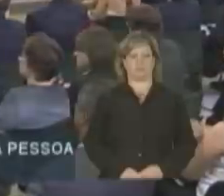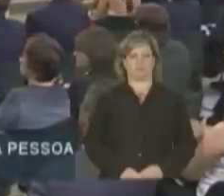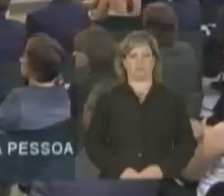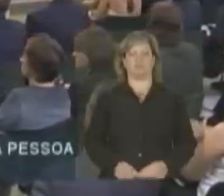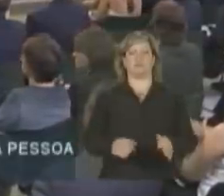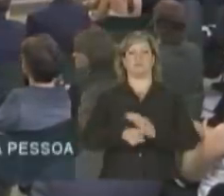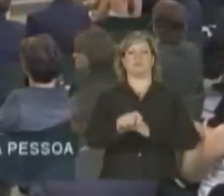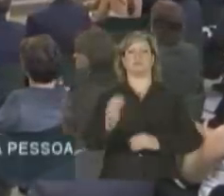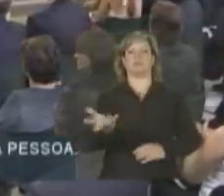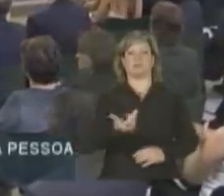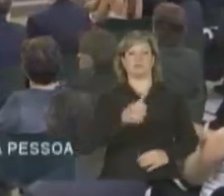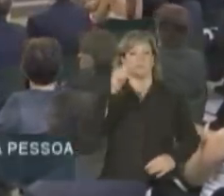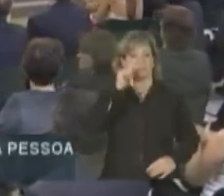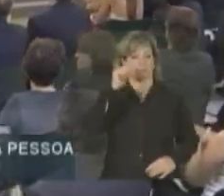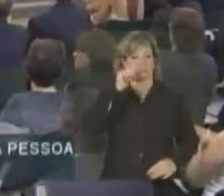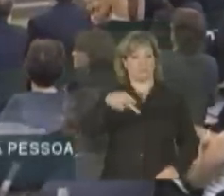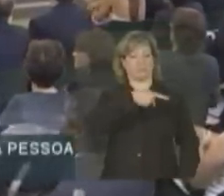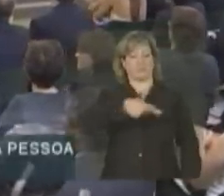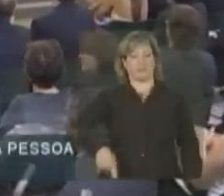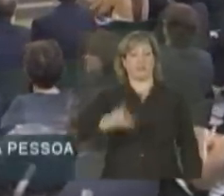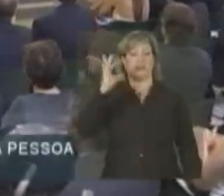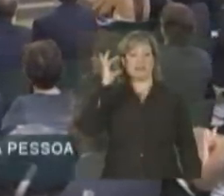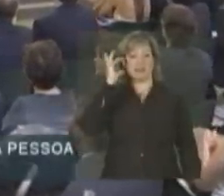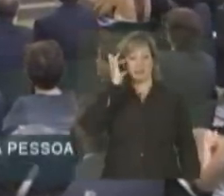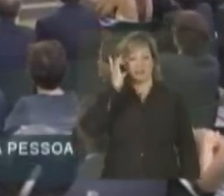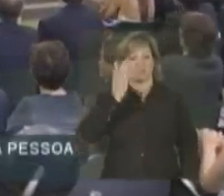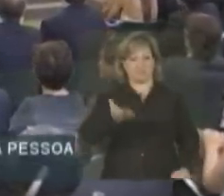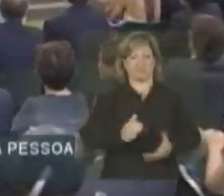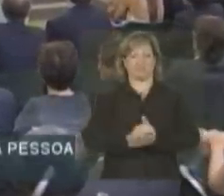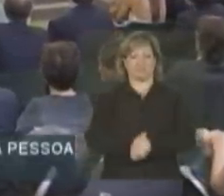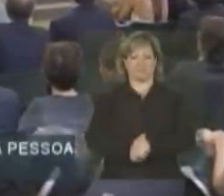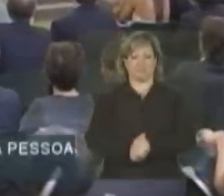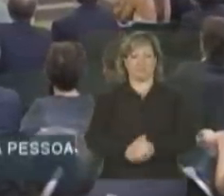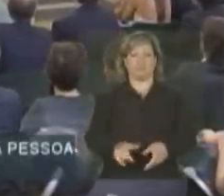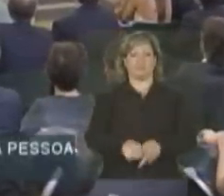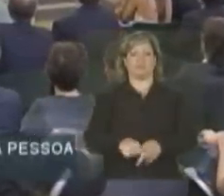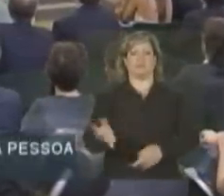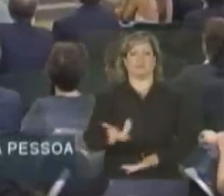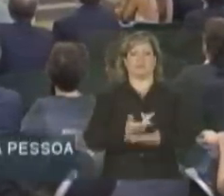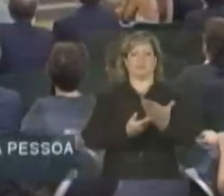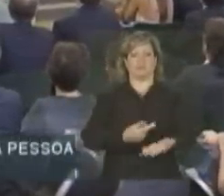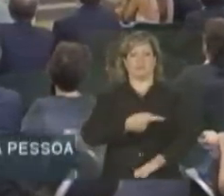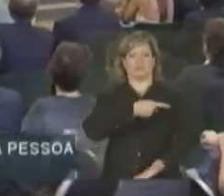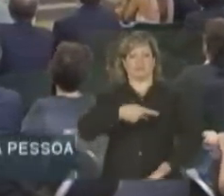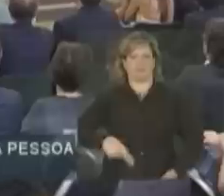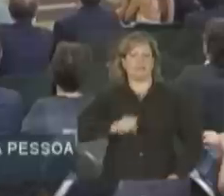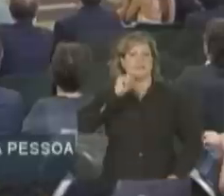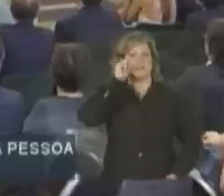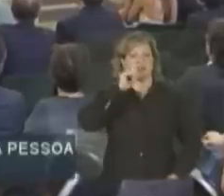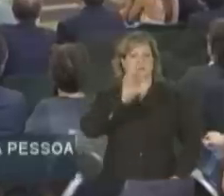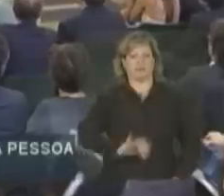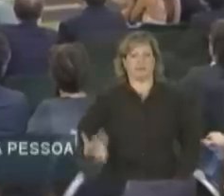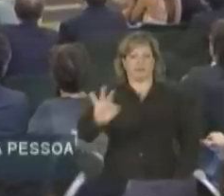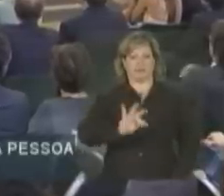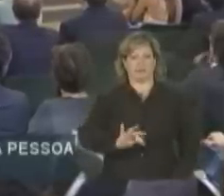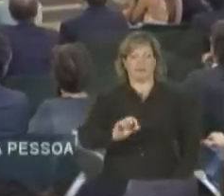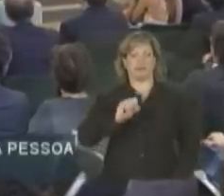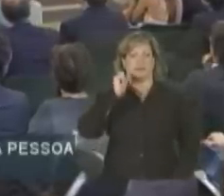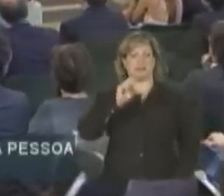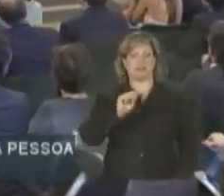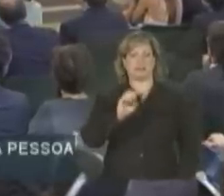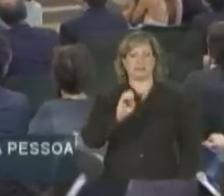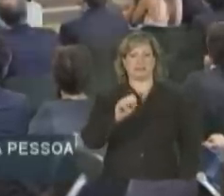Excelentíssima senhora presidenta Dilma Rousseff, Excelentíssimo senhor presidente do Senado Federal, senador